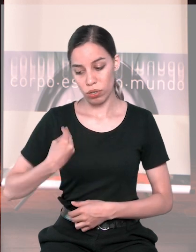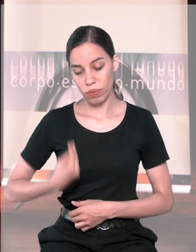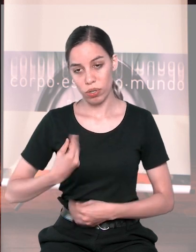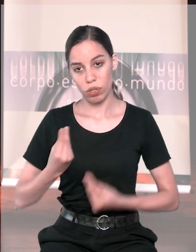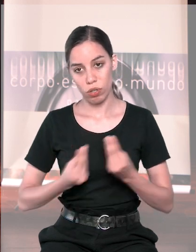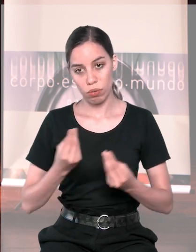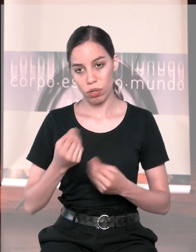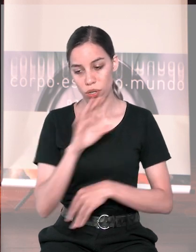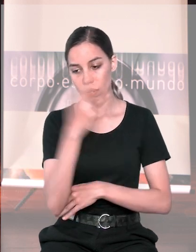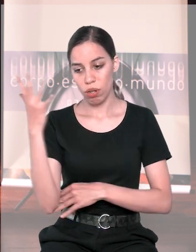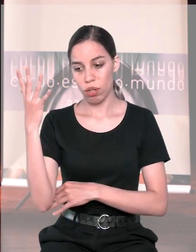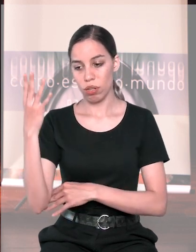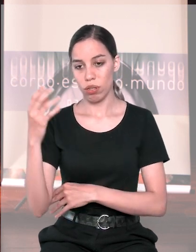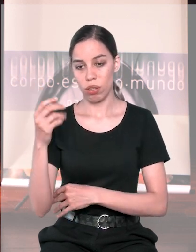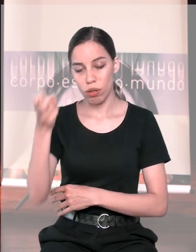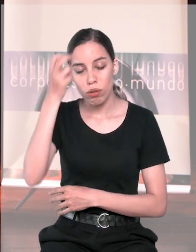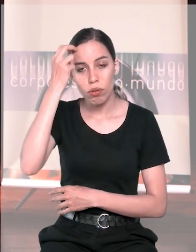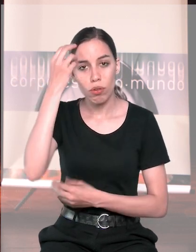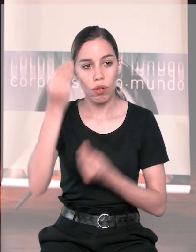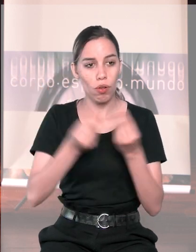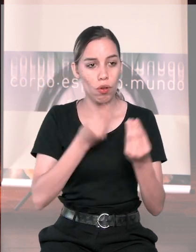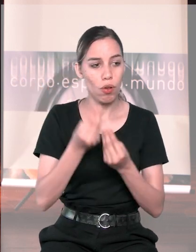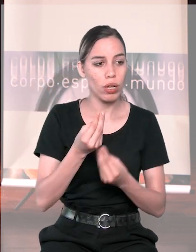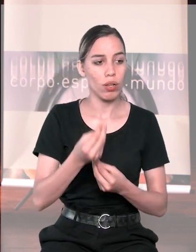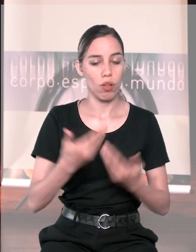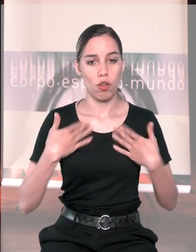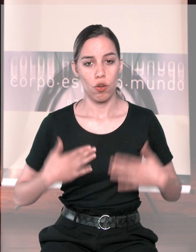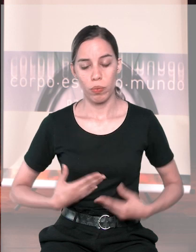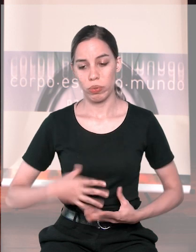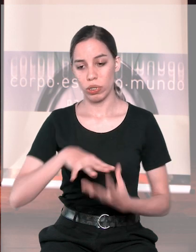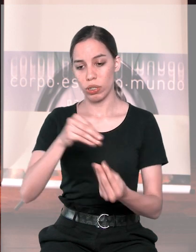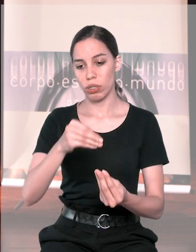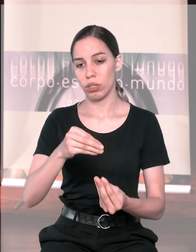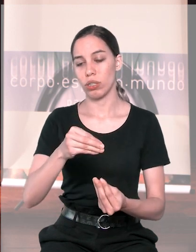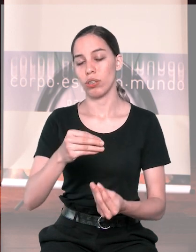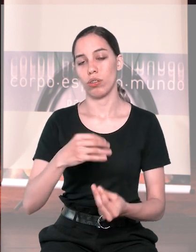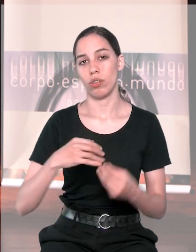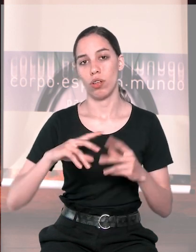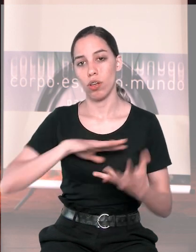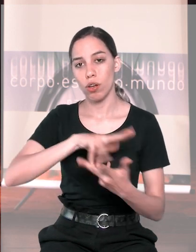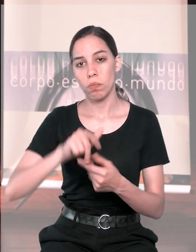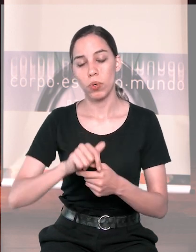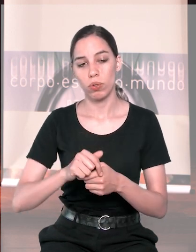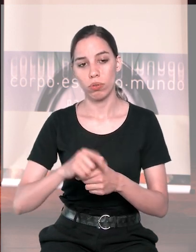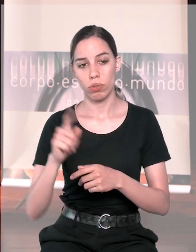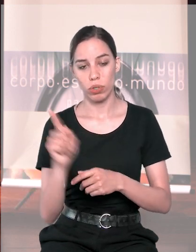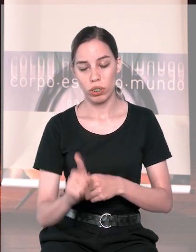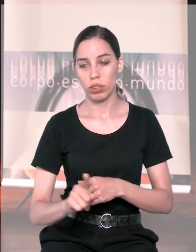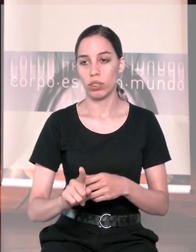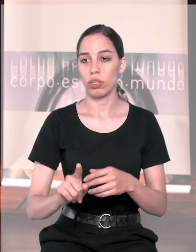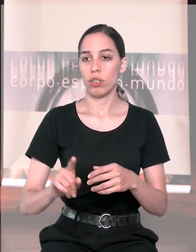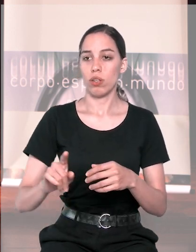como natureza e cultura, como sensível e inteligível, como corpo, espírito e mundo, cifram o risco, o desenho,